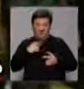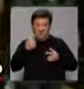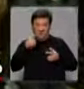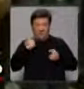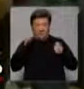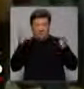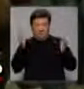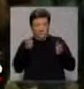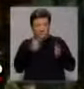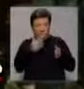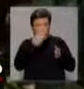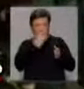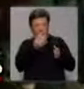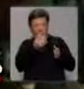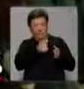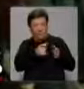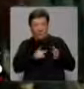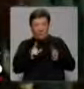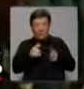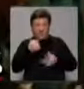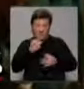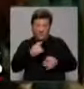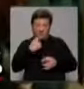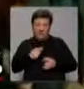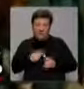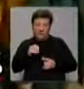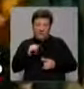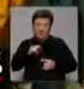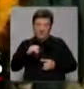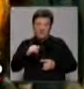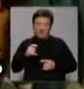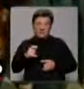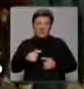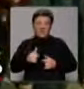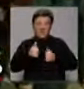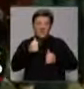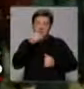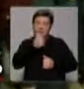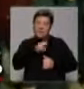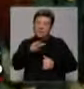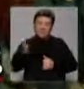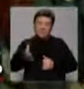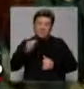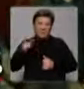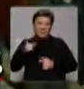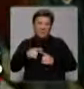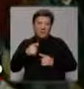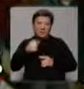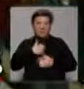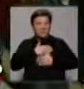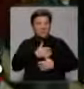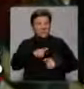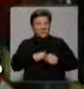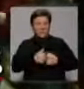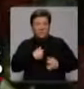imagem parece muita gente é preciso dizer que o ciza ganhou com a grande maioria silenciosa de pessoas que não são militantes do